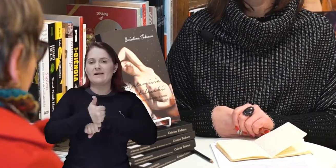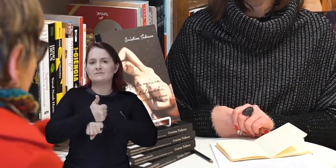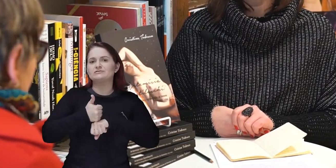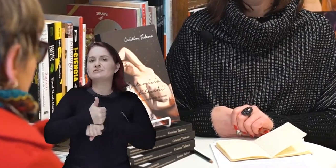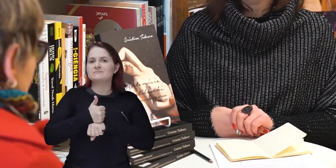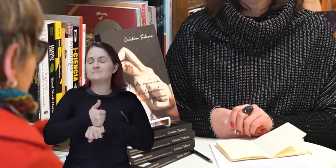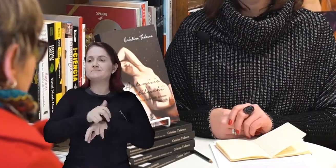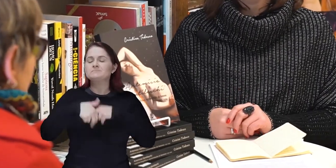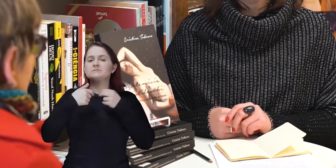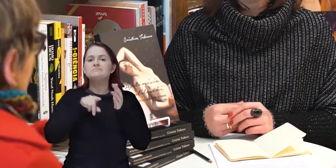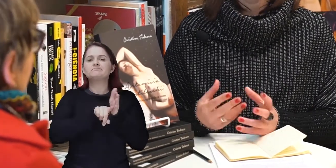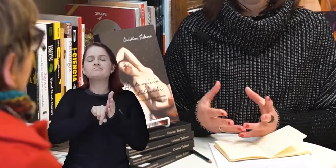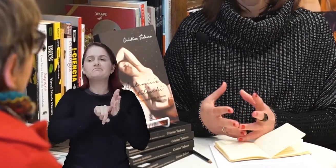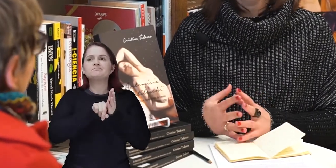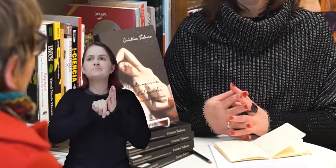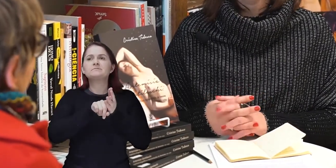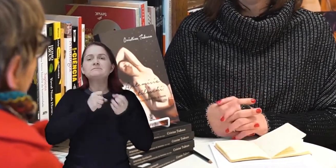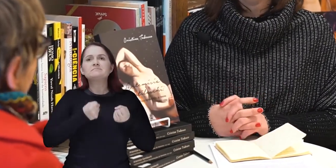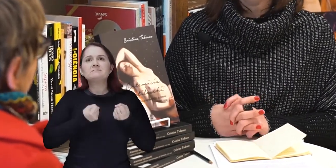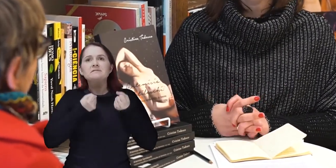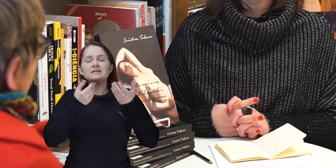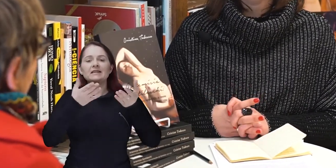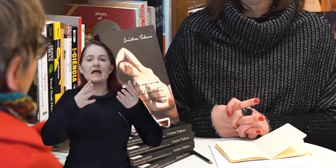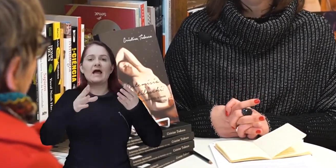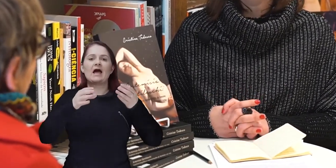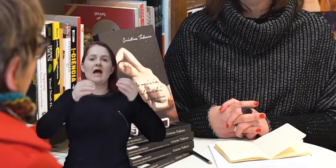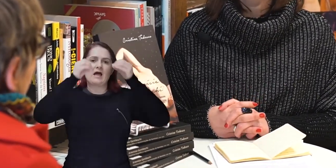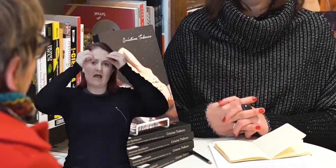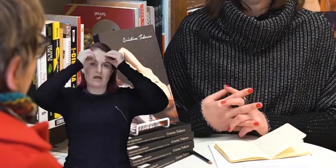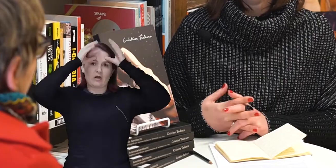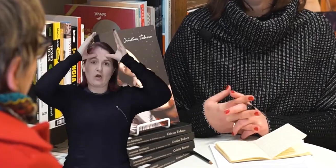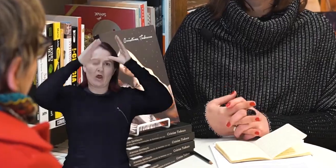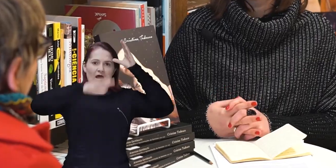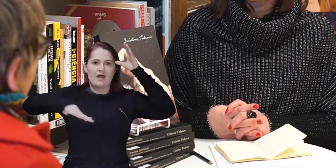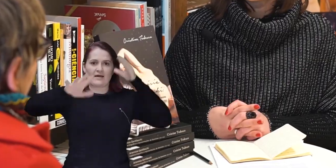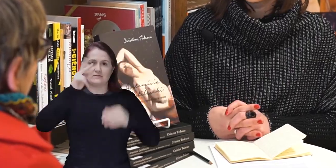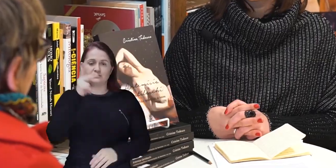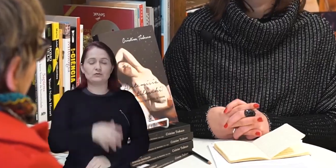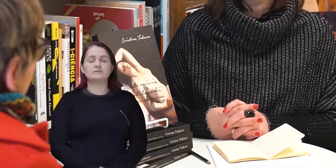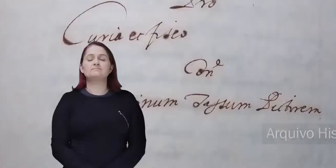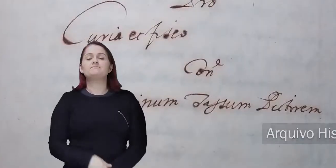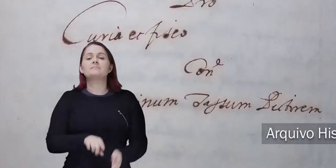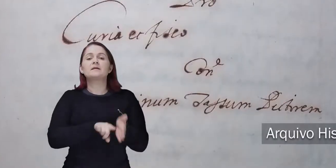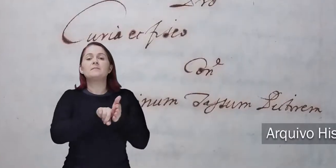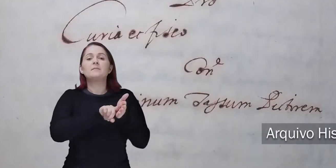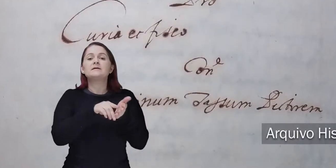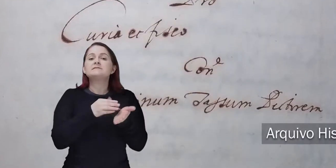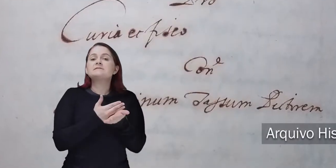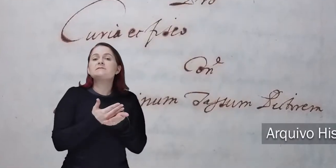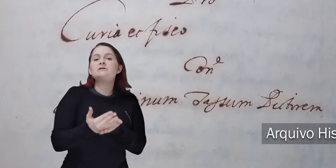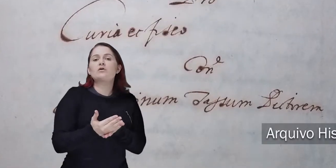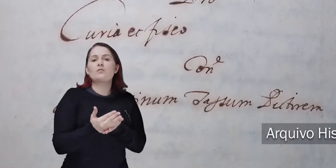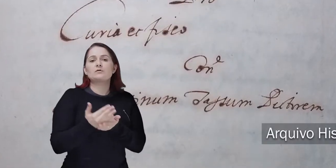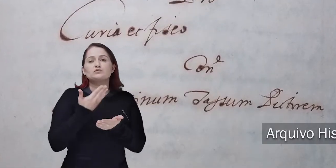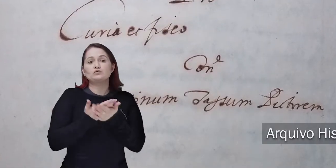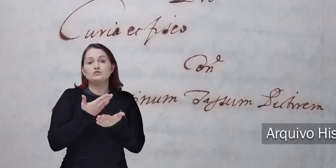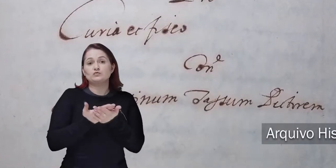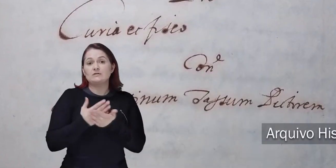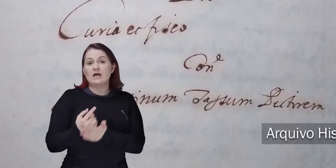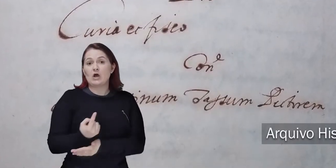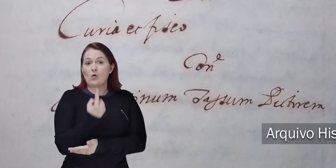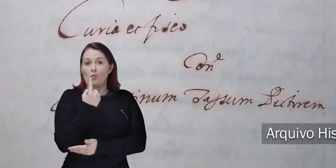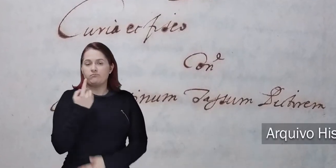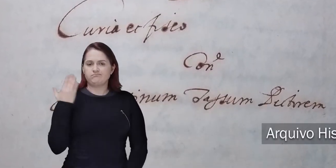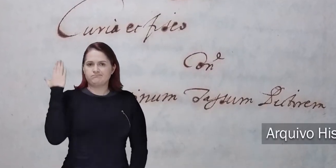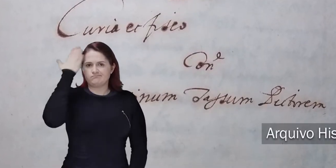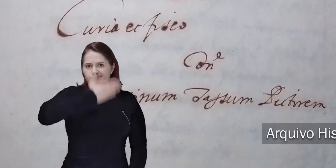mulheres artistas. Então pensei que seria uma contribuição importante para o conhecimento histórico. E a pesquisa iniciou com a análise de